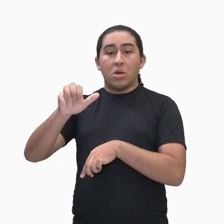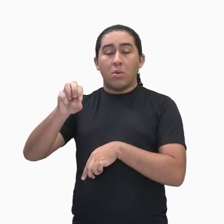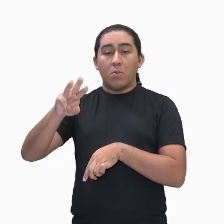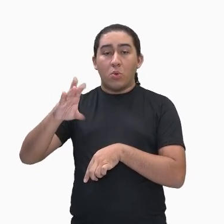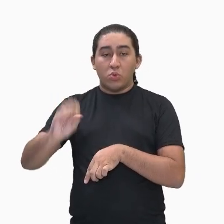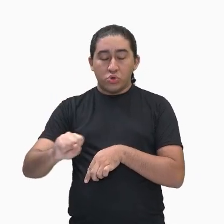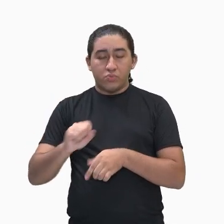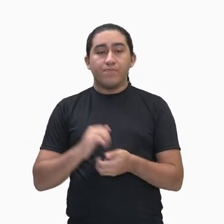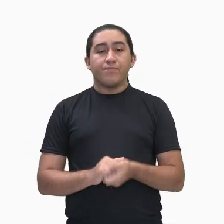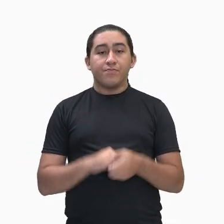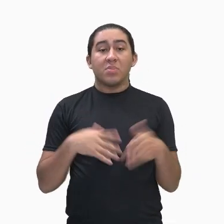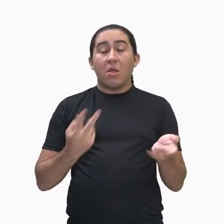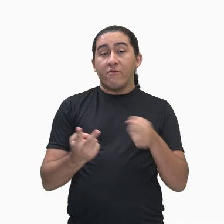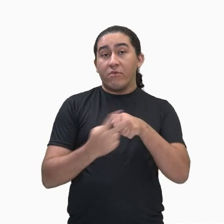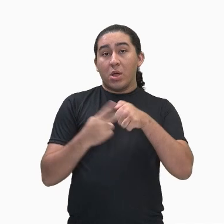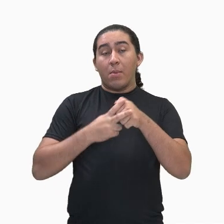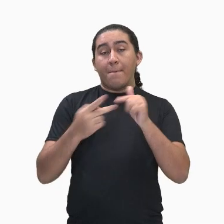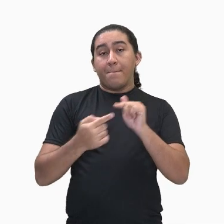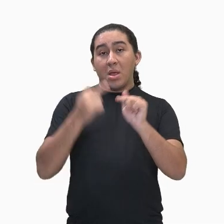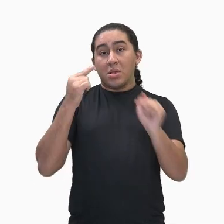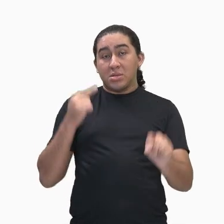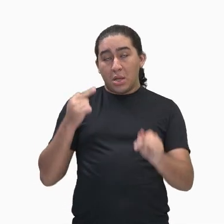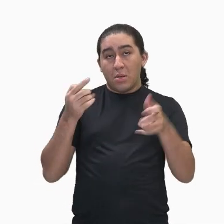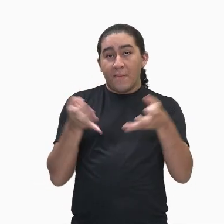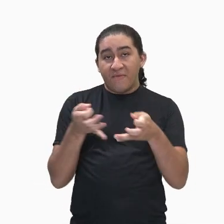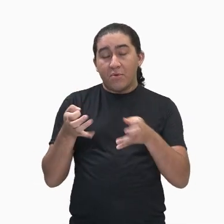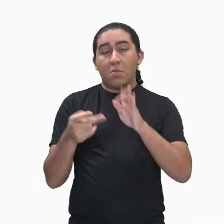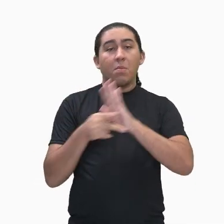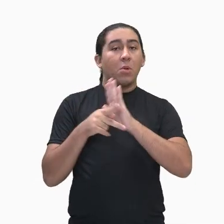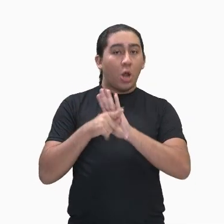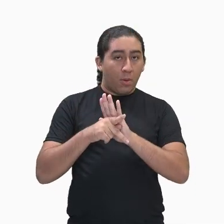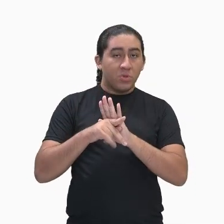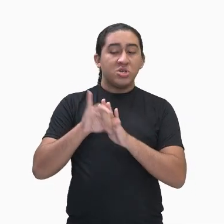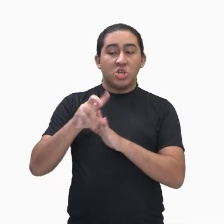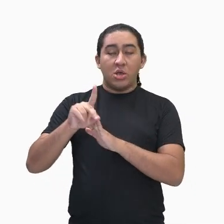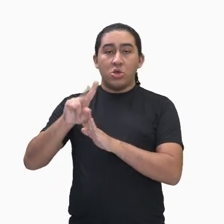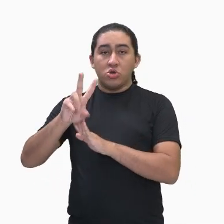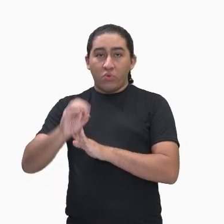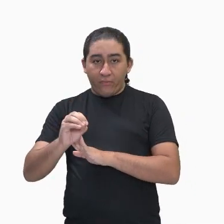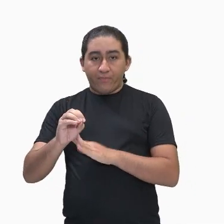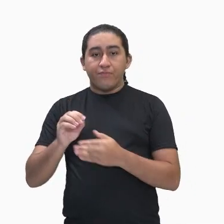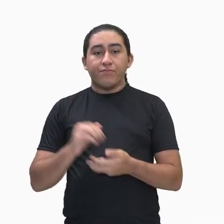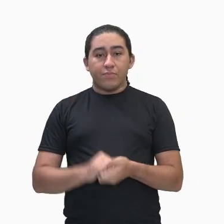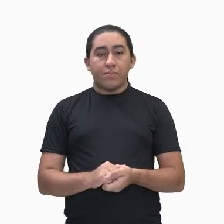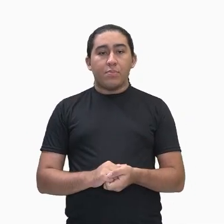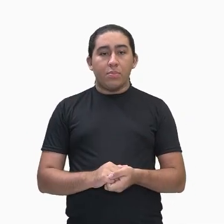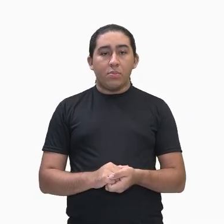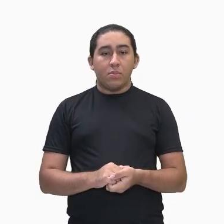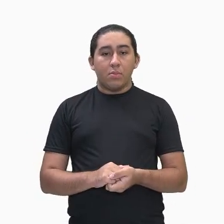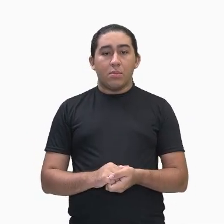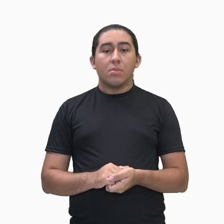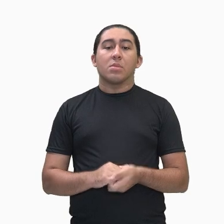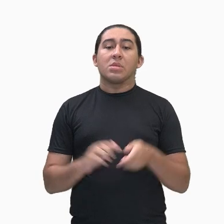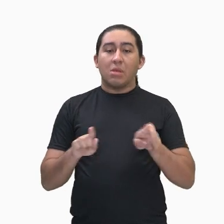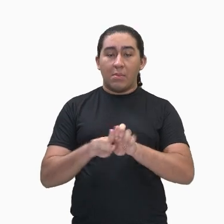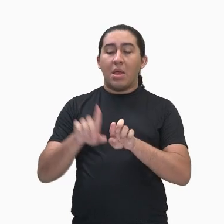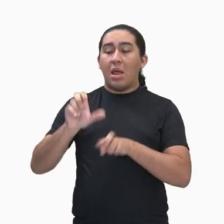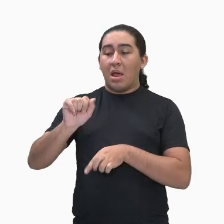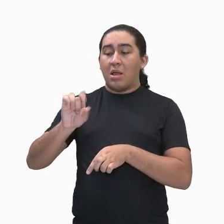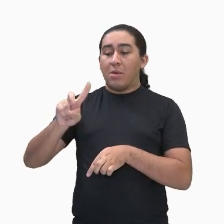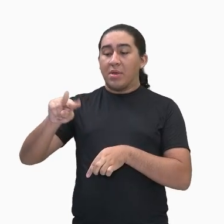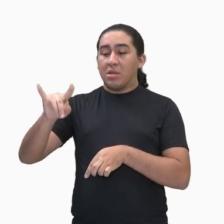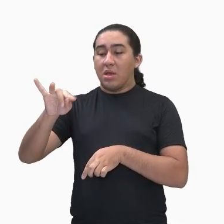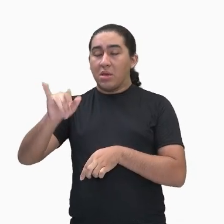pretérito perfeito do indicativo. Alimentei, pretérito também perfeito do